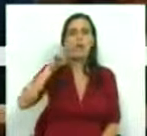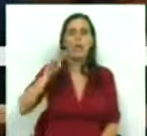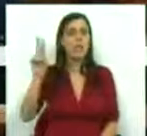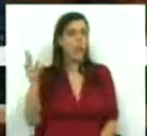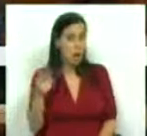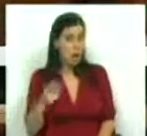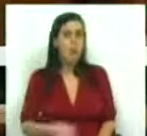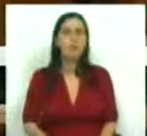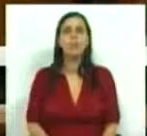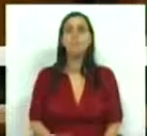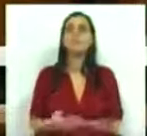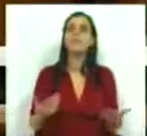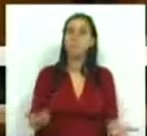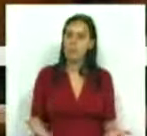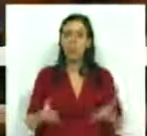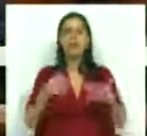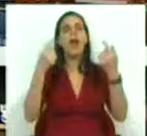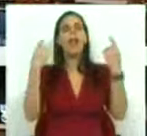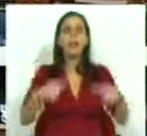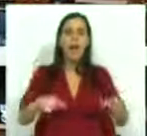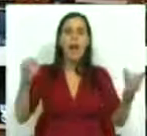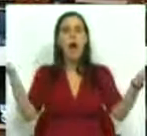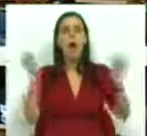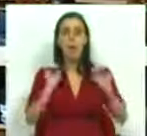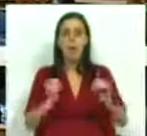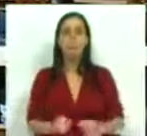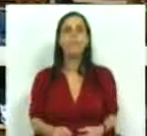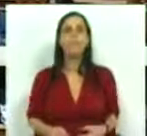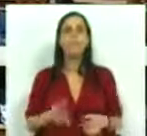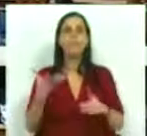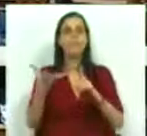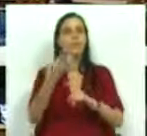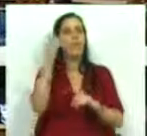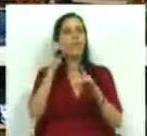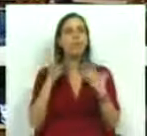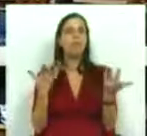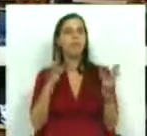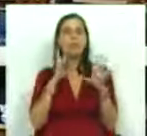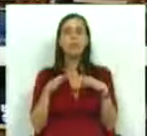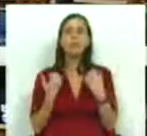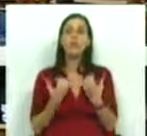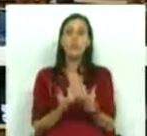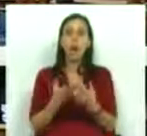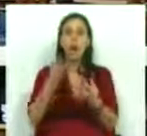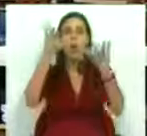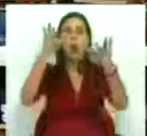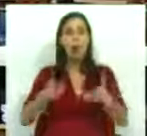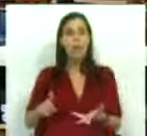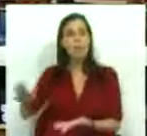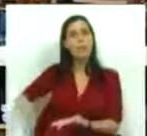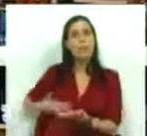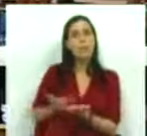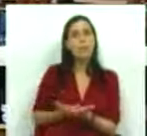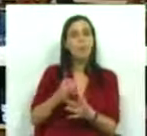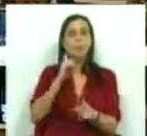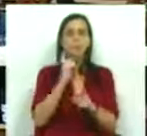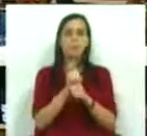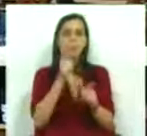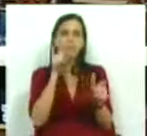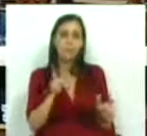243 euros? E tem ou não tem alcance social o regime que o Orçamento propõe para